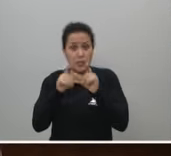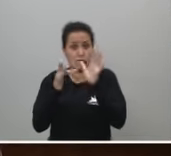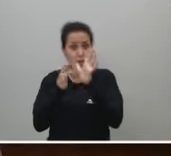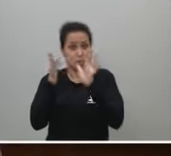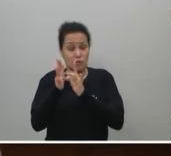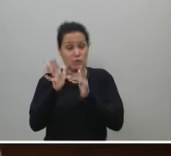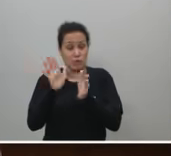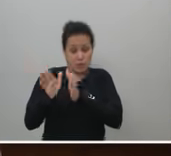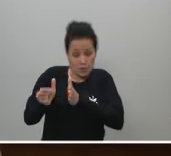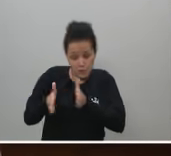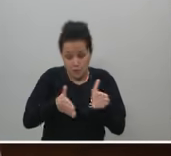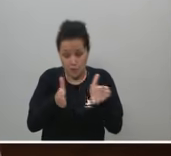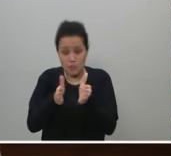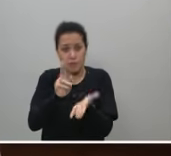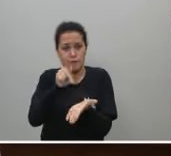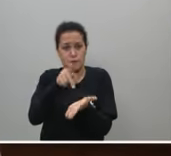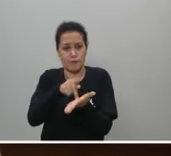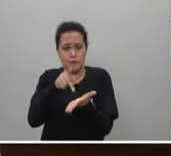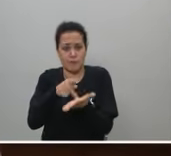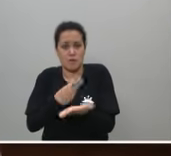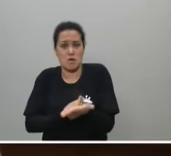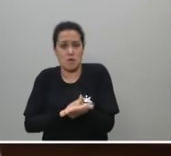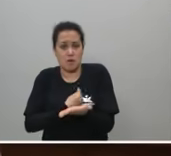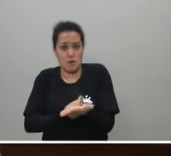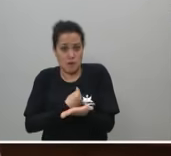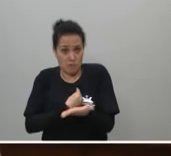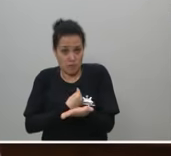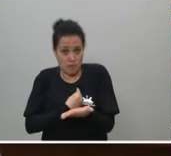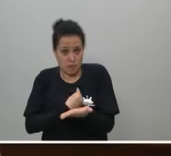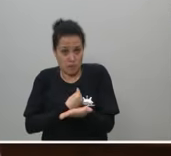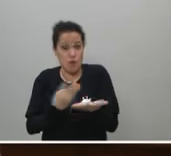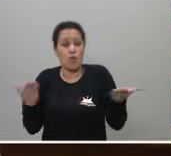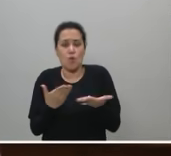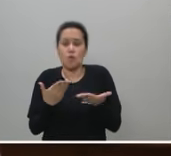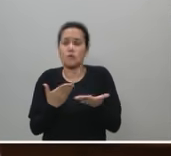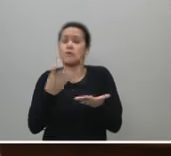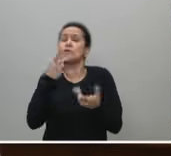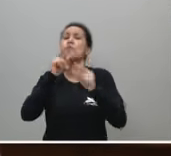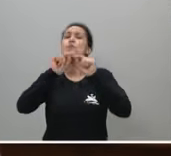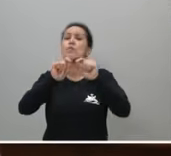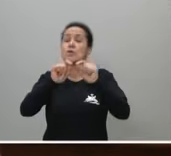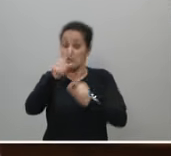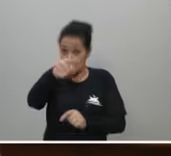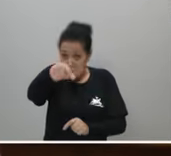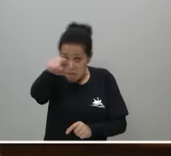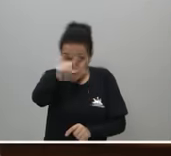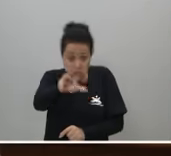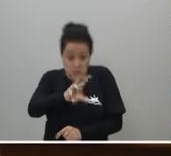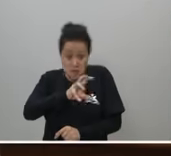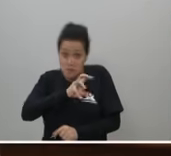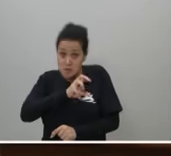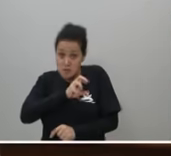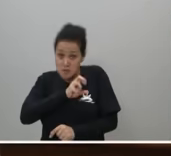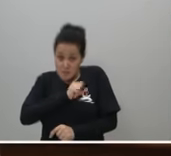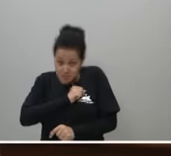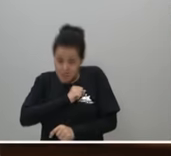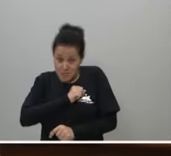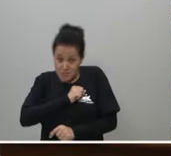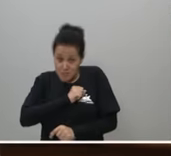diz, se vocês me amam como eu vos amo, vocês guardam os meus mandamentos,